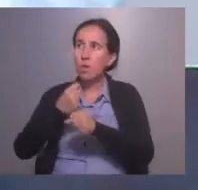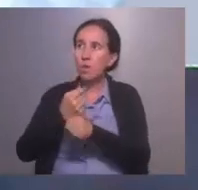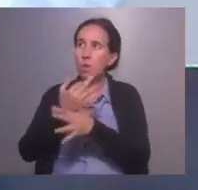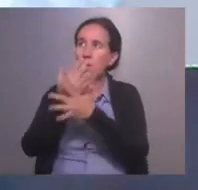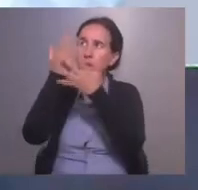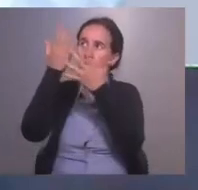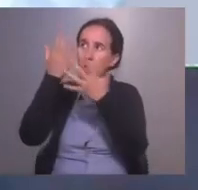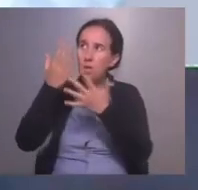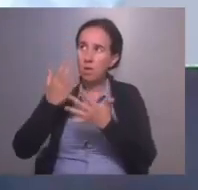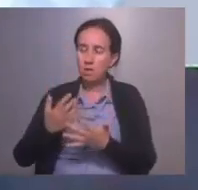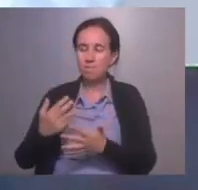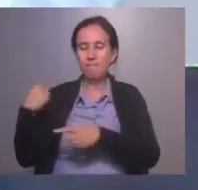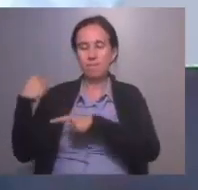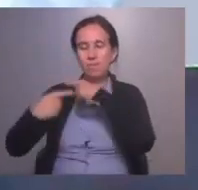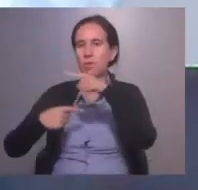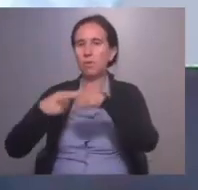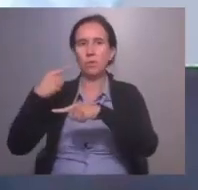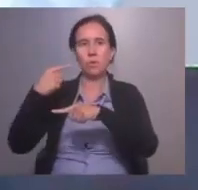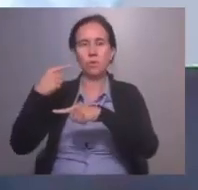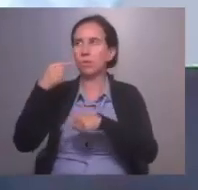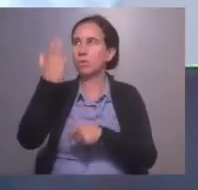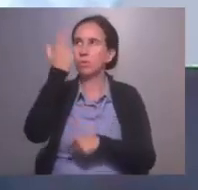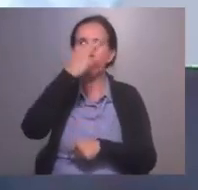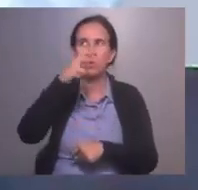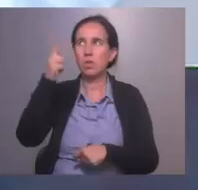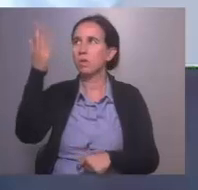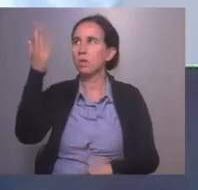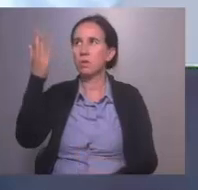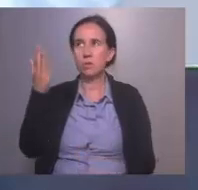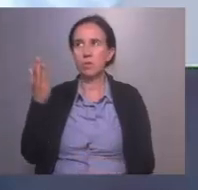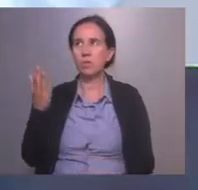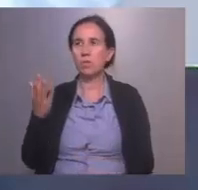glória, por todos os séculos dos